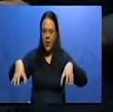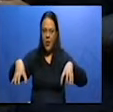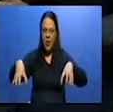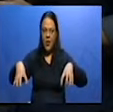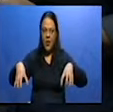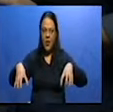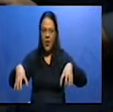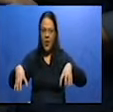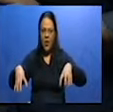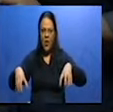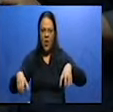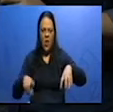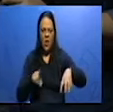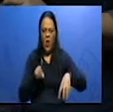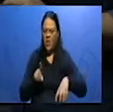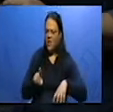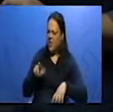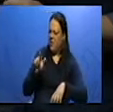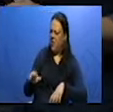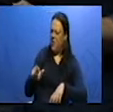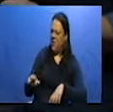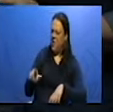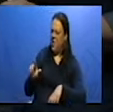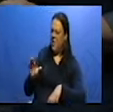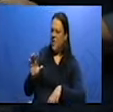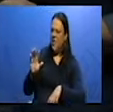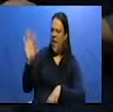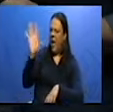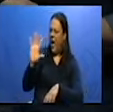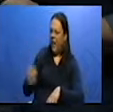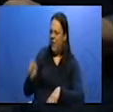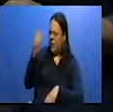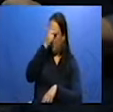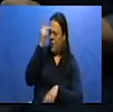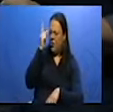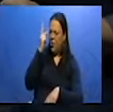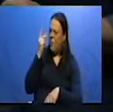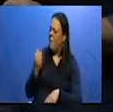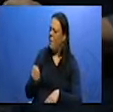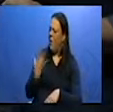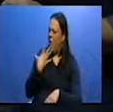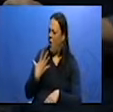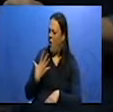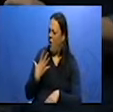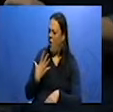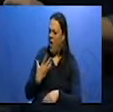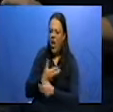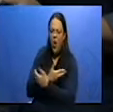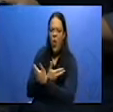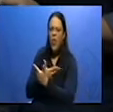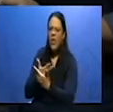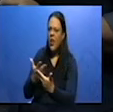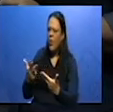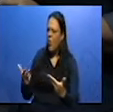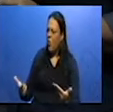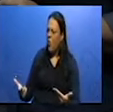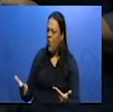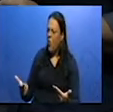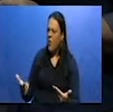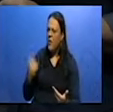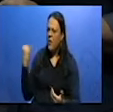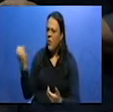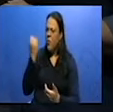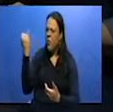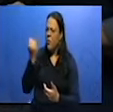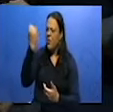Uau! Vocês africanos são gente boa! Quanta coisa diferente e valiosa! Quero comprar as coisas que vocês